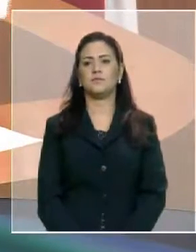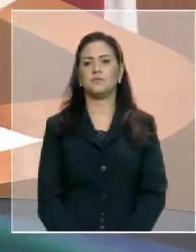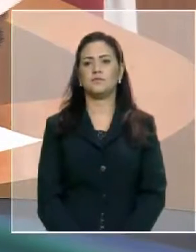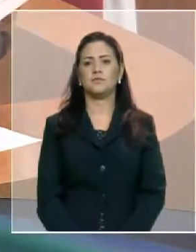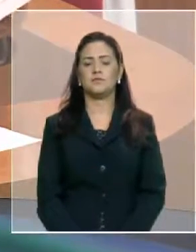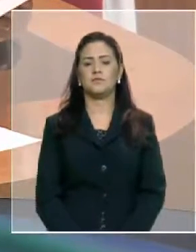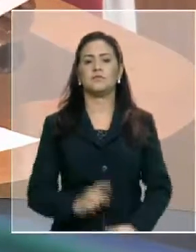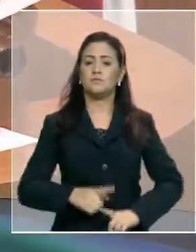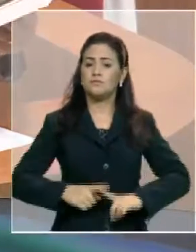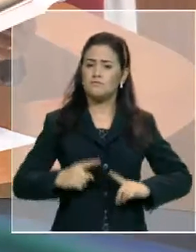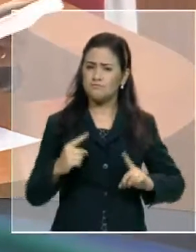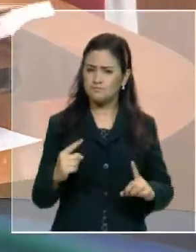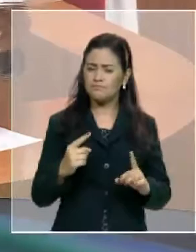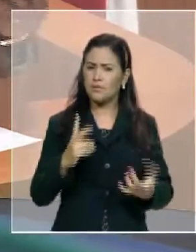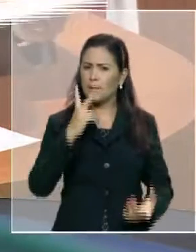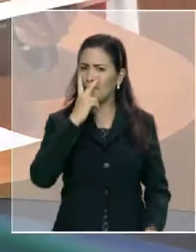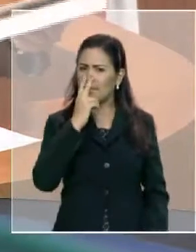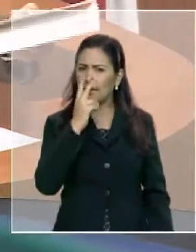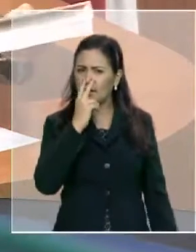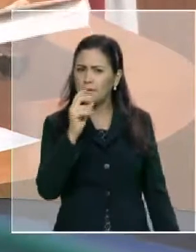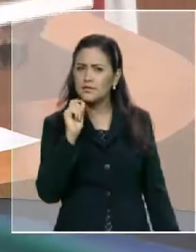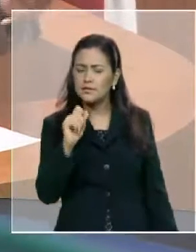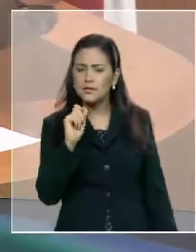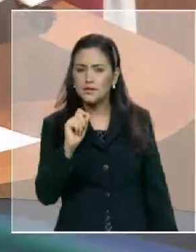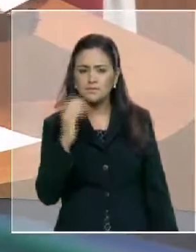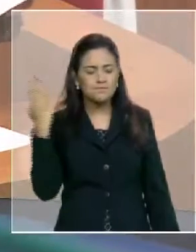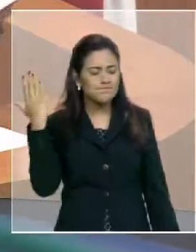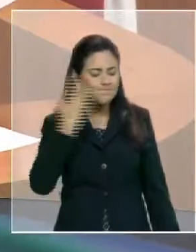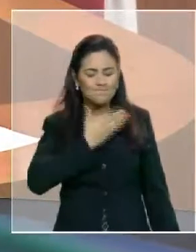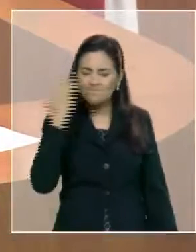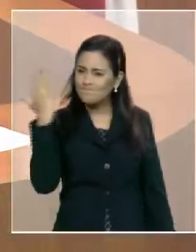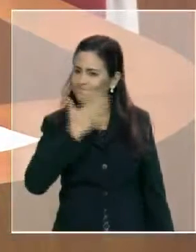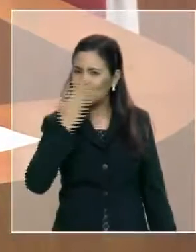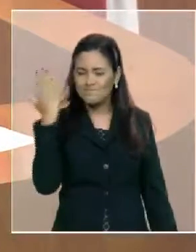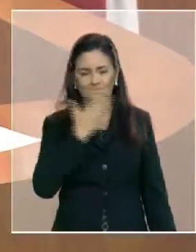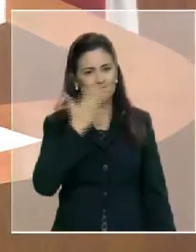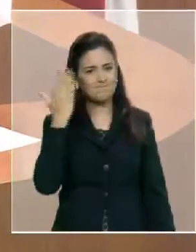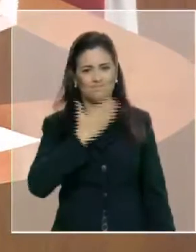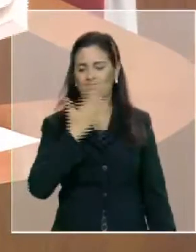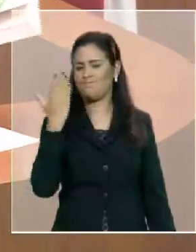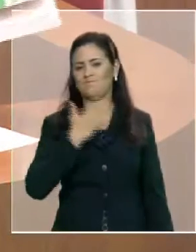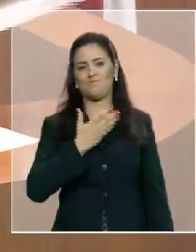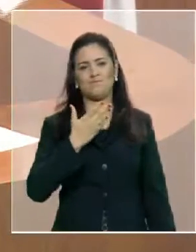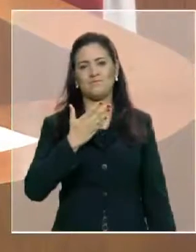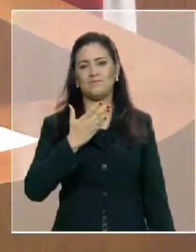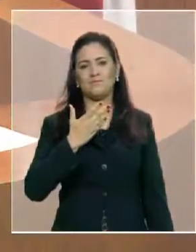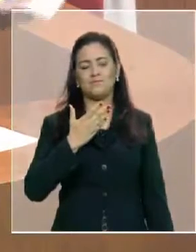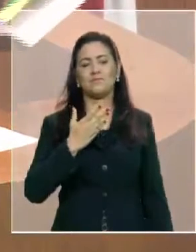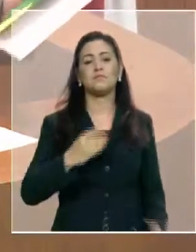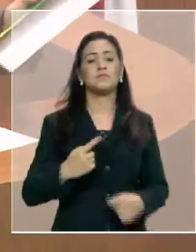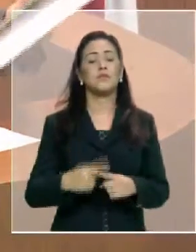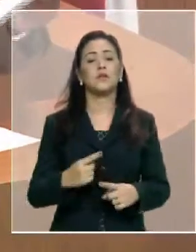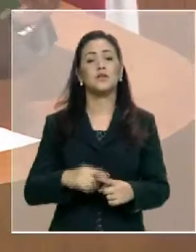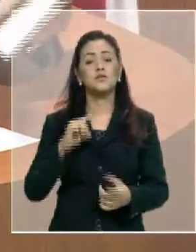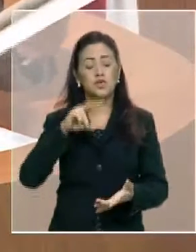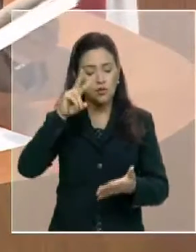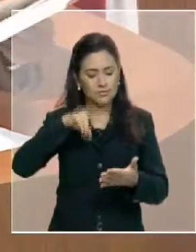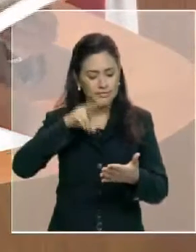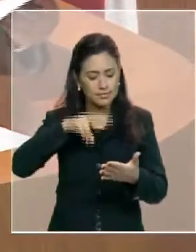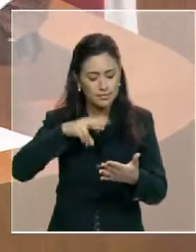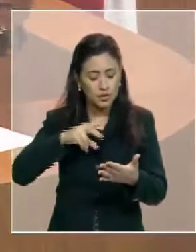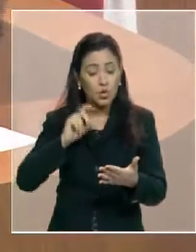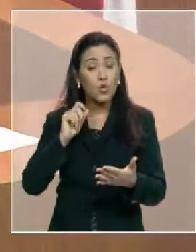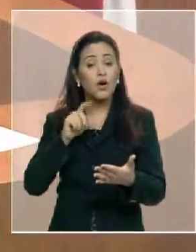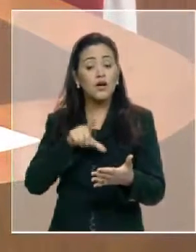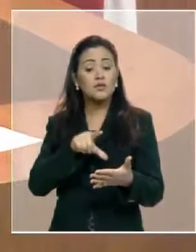Mas parece que é realmente míope, não só por usar óculos, mas porque só lê aquilo que ele quer,